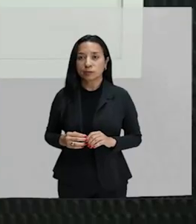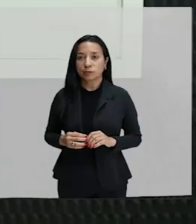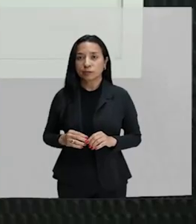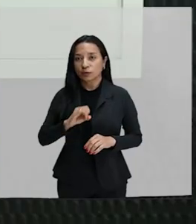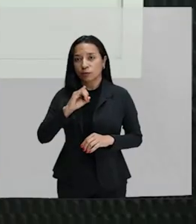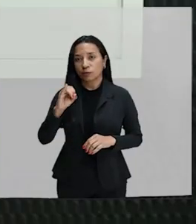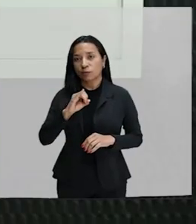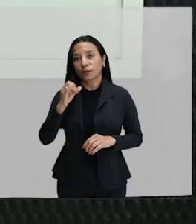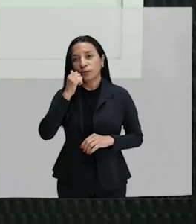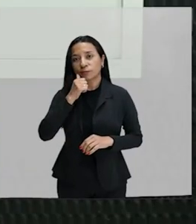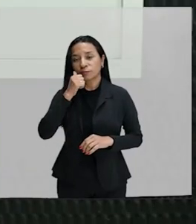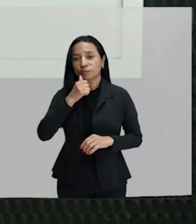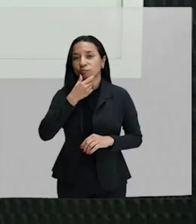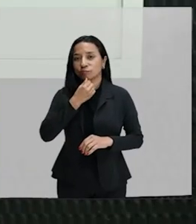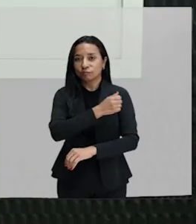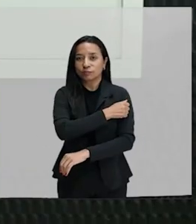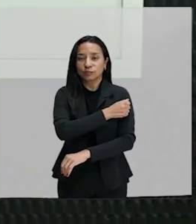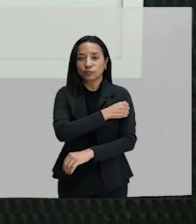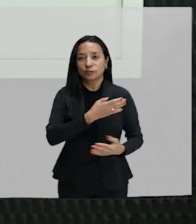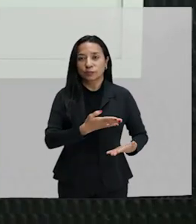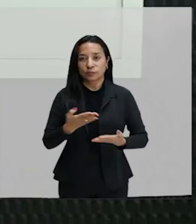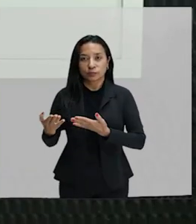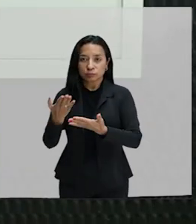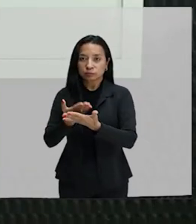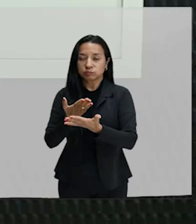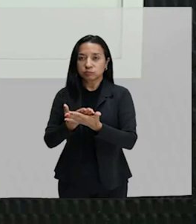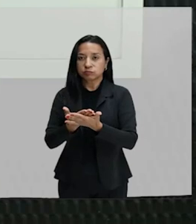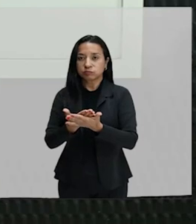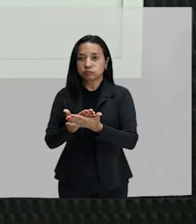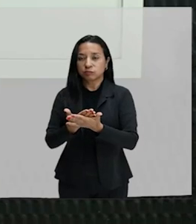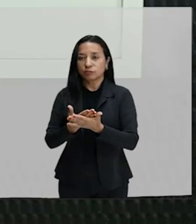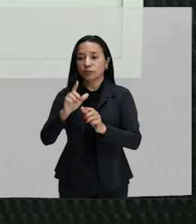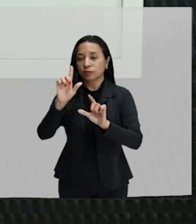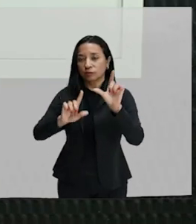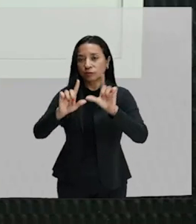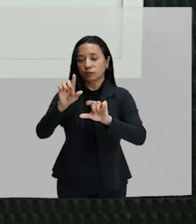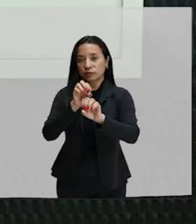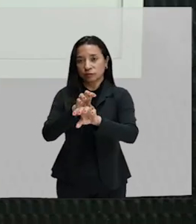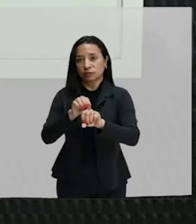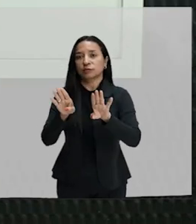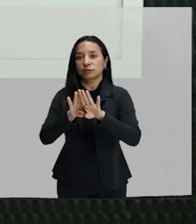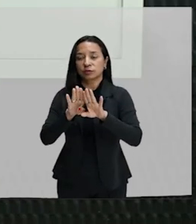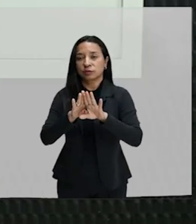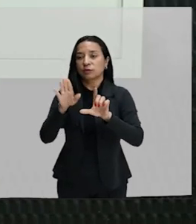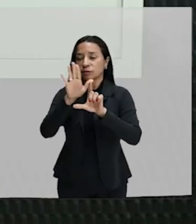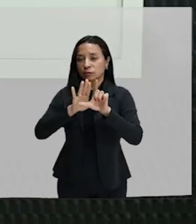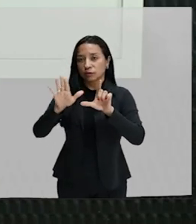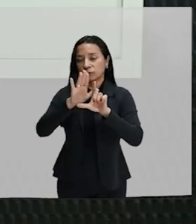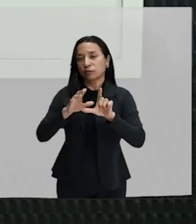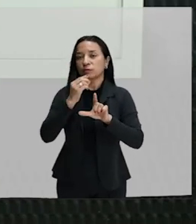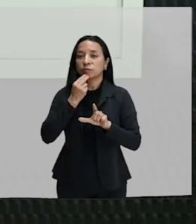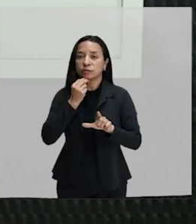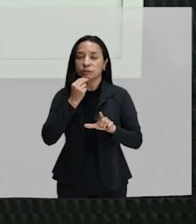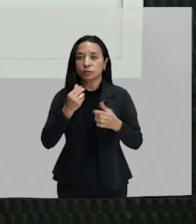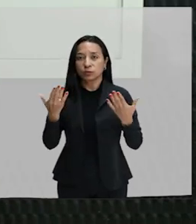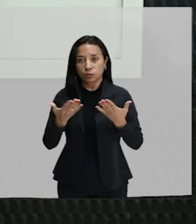Olá aluna Olá aluno bemvindo a mais uma aula aqui pela TV educação e também pela plataforma Gonçalves Dias bom hoje